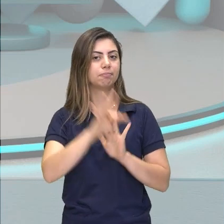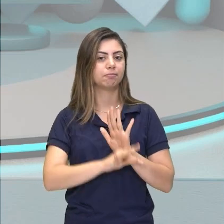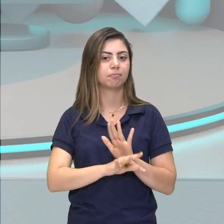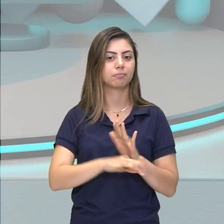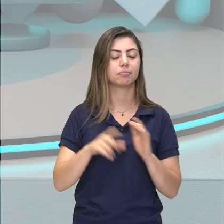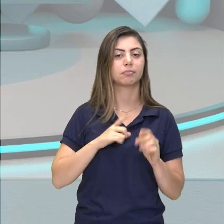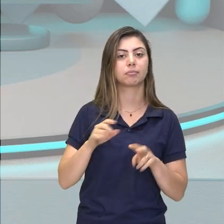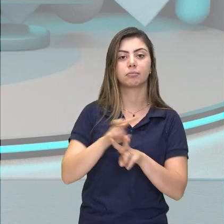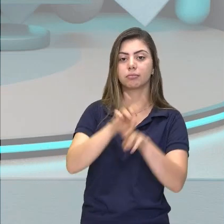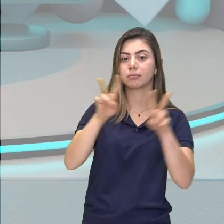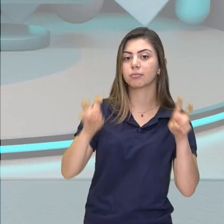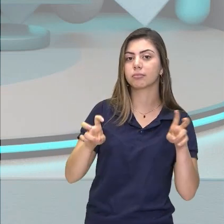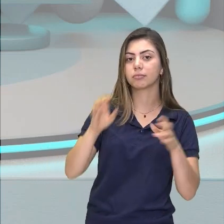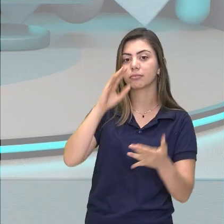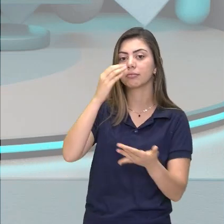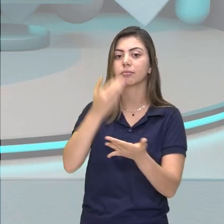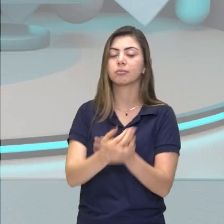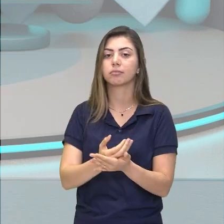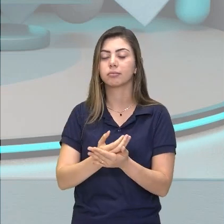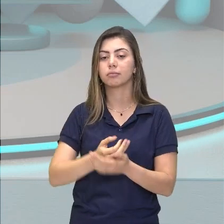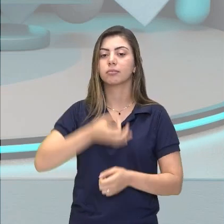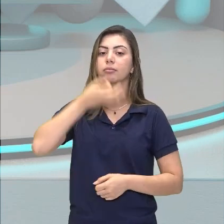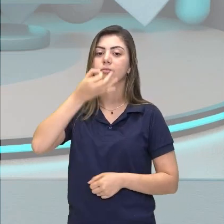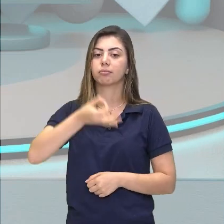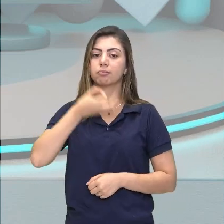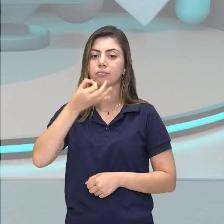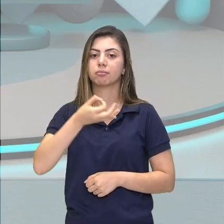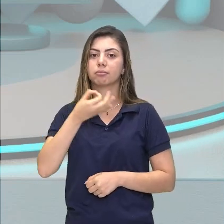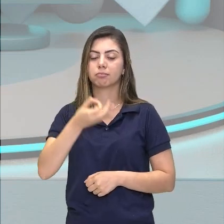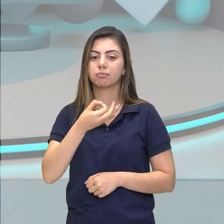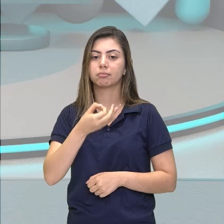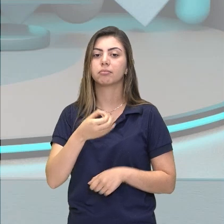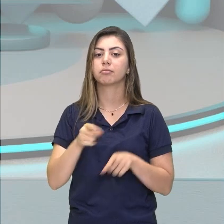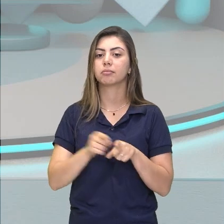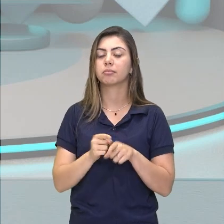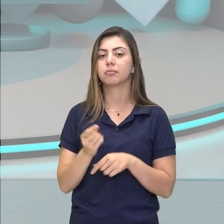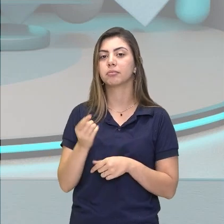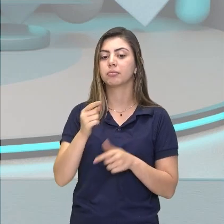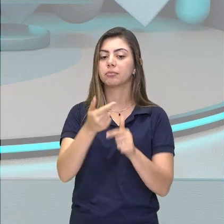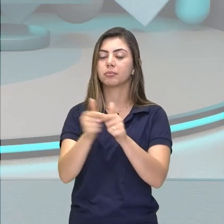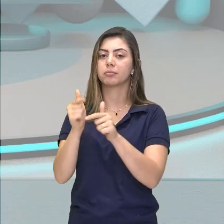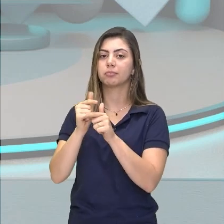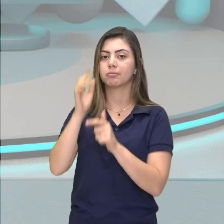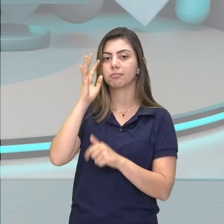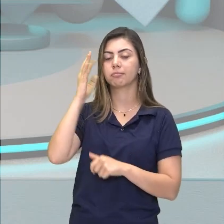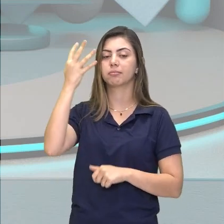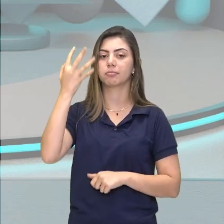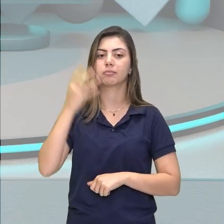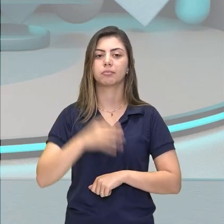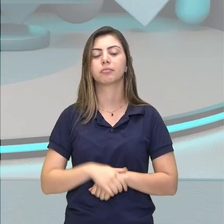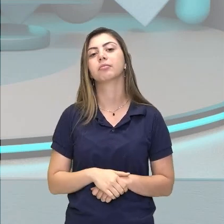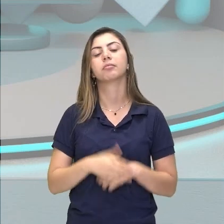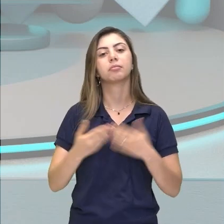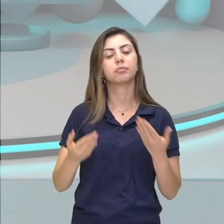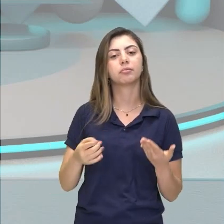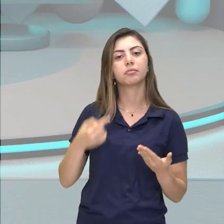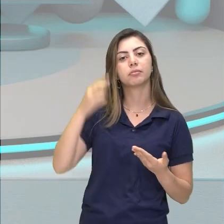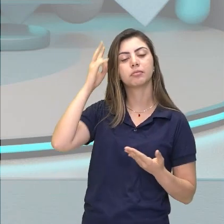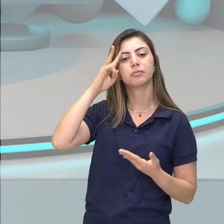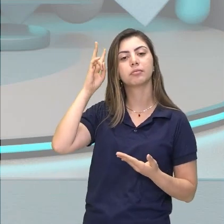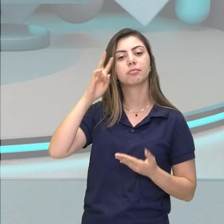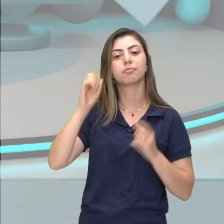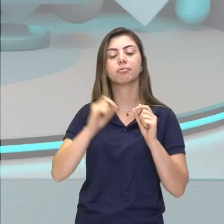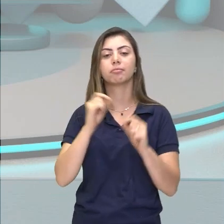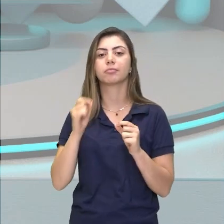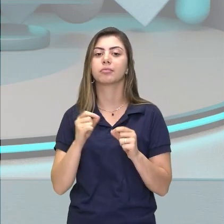tenho o tema, depois a tese, os argumentos e a proposta de intervenção. E aí, vale lembrar também que isso